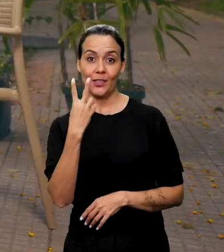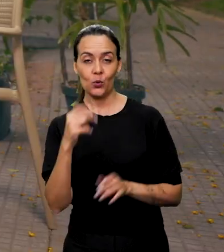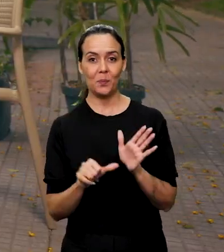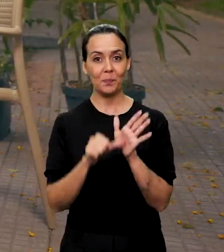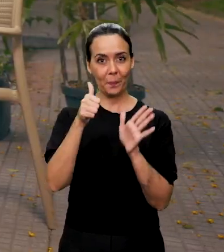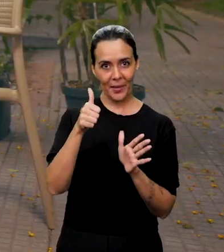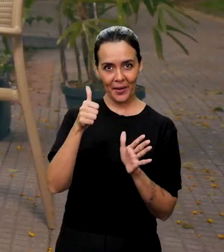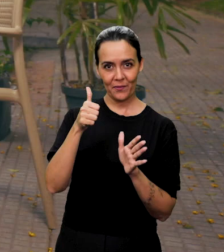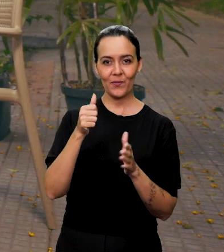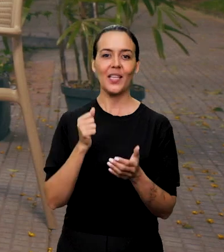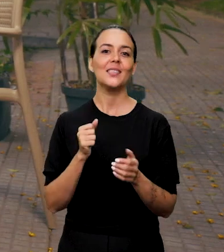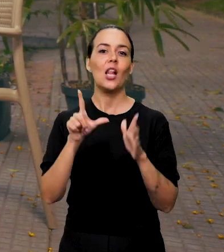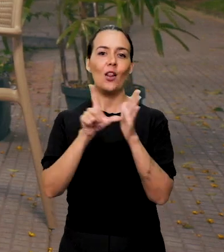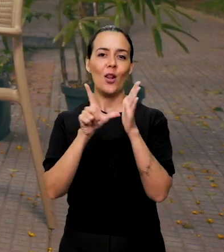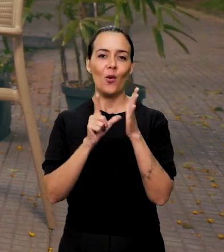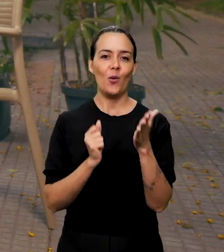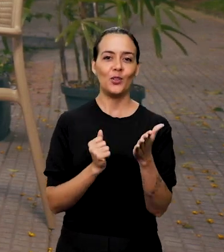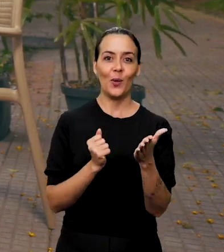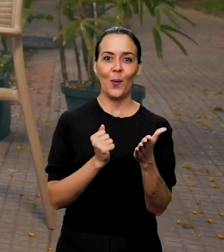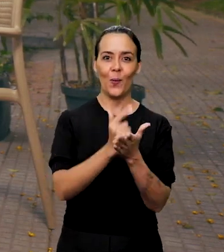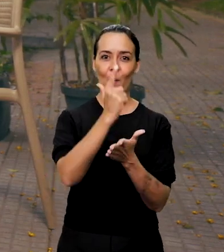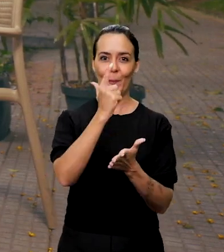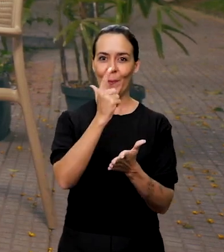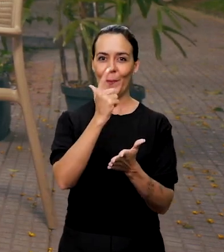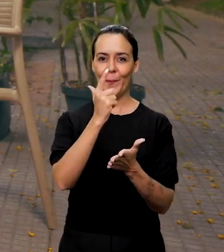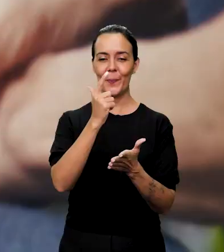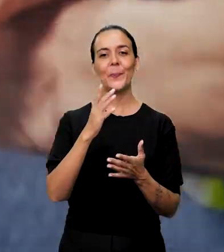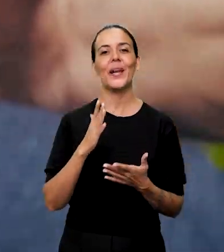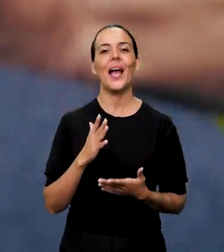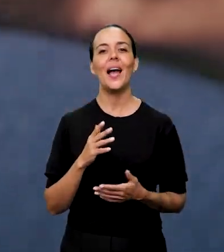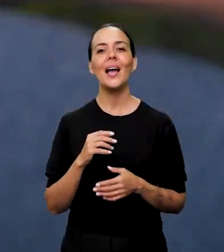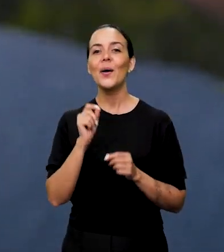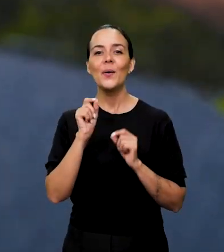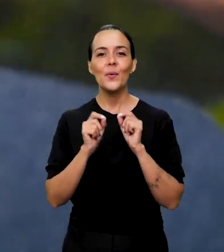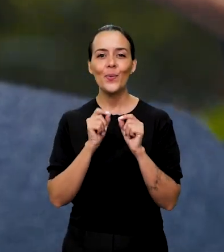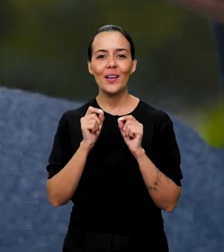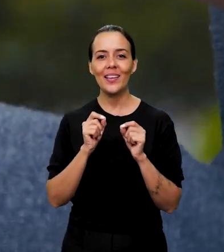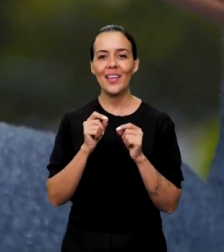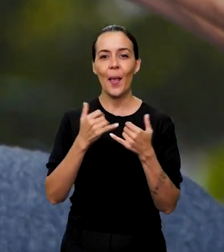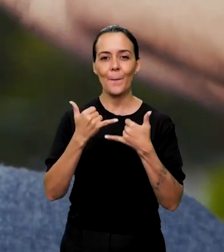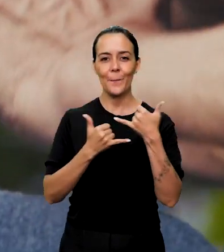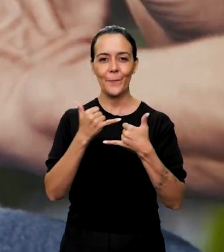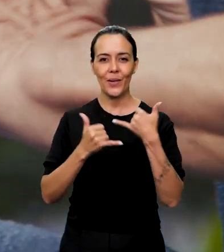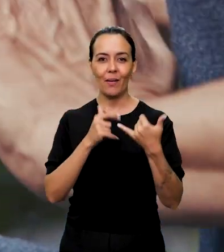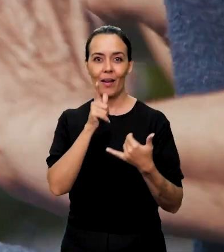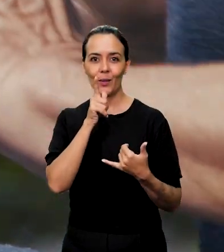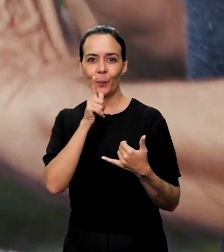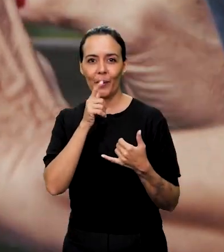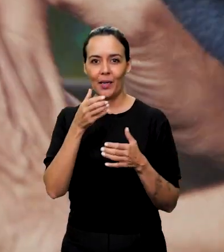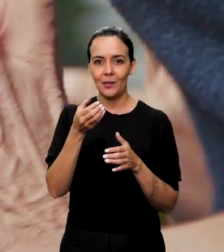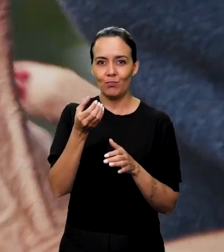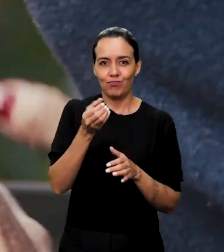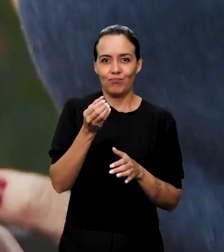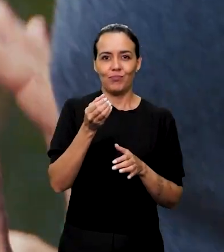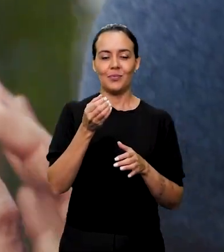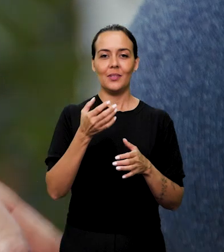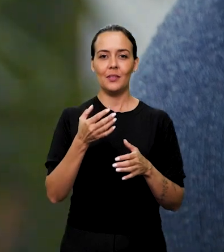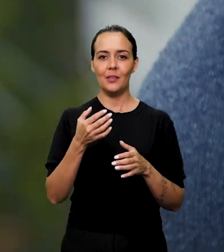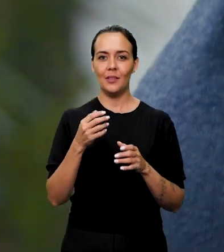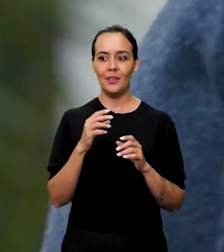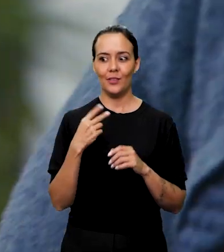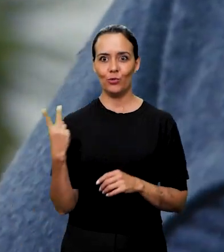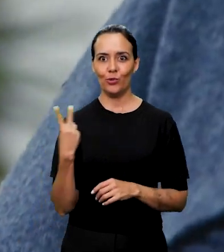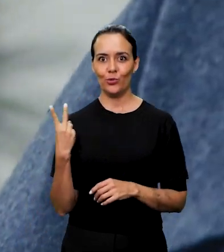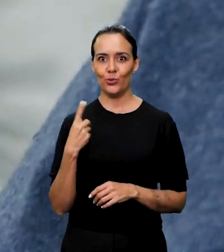vestido eu e uma amiga longo numa azul. loja, né, ali super assim com medo. E o vendedor viu que a gente estava, né,